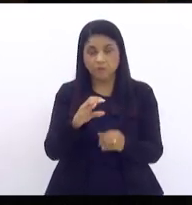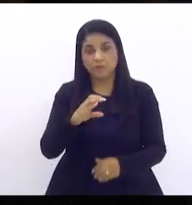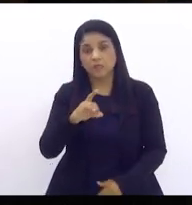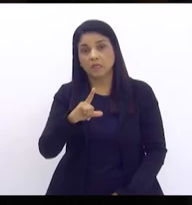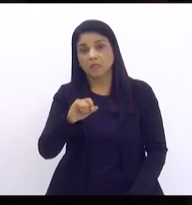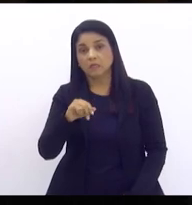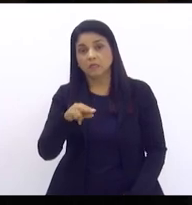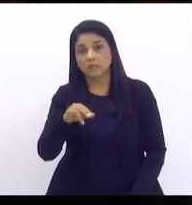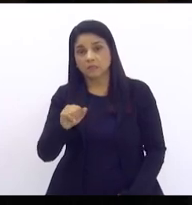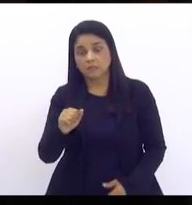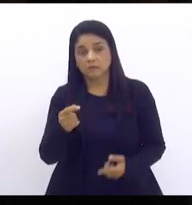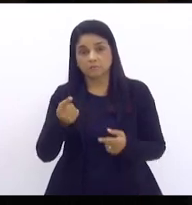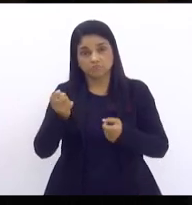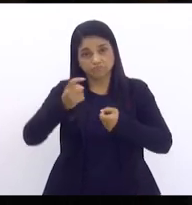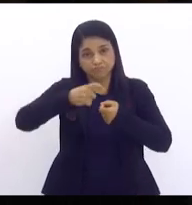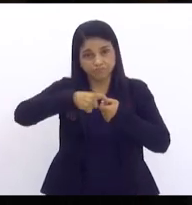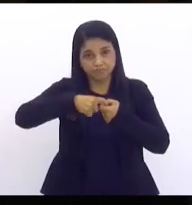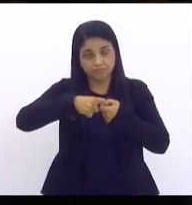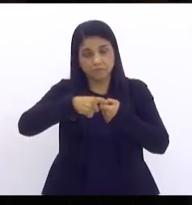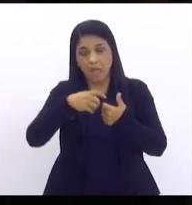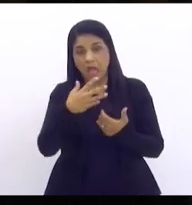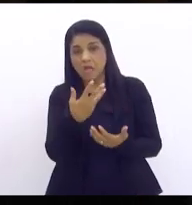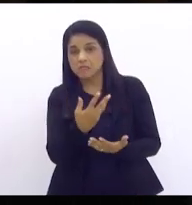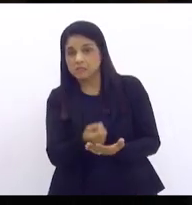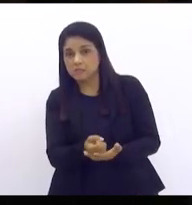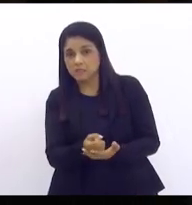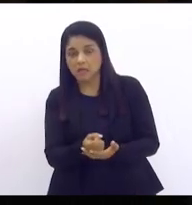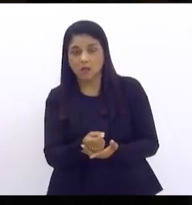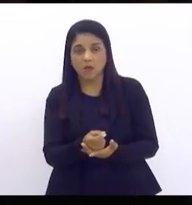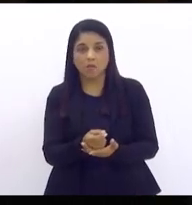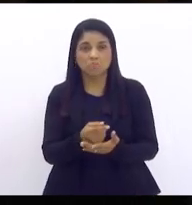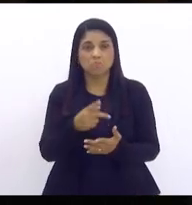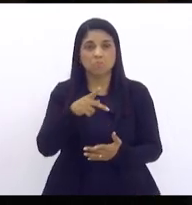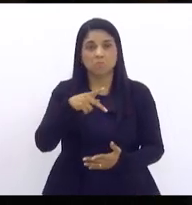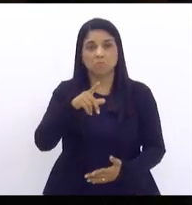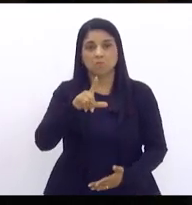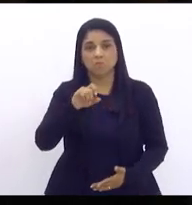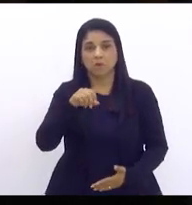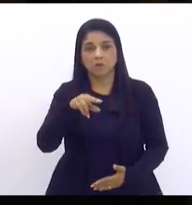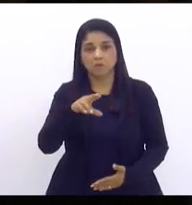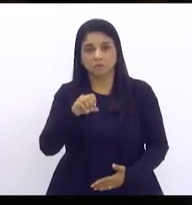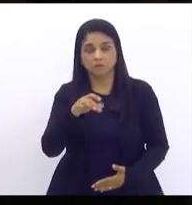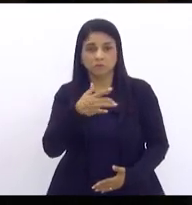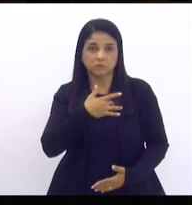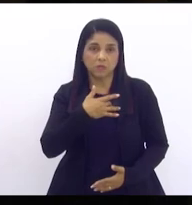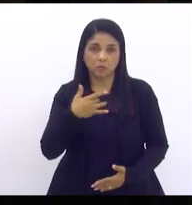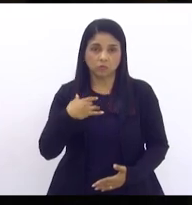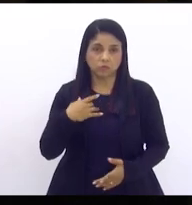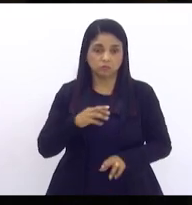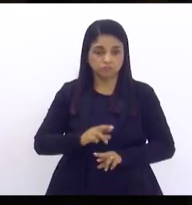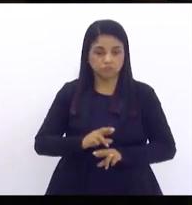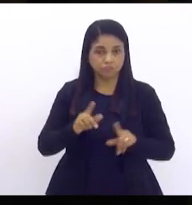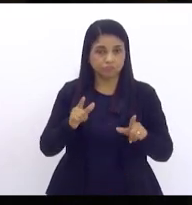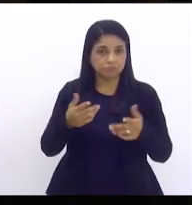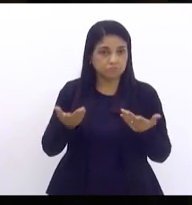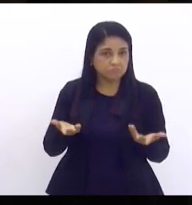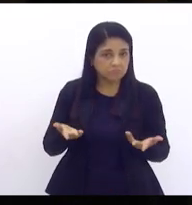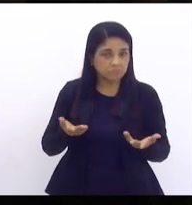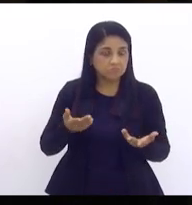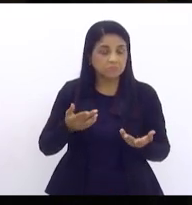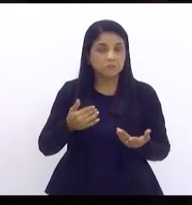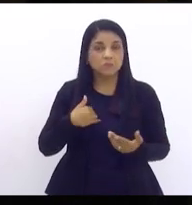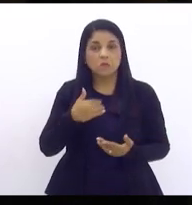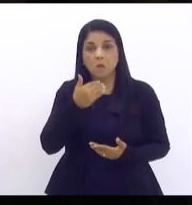clínicas credenciadas aceitarem planos de saúde. E essa é uma das grandes